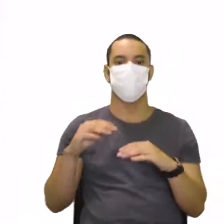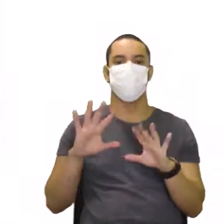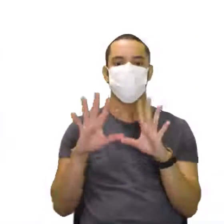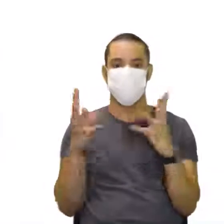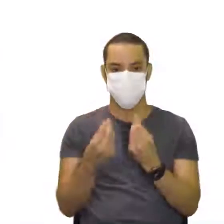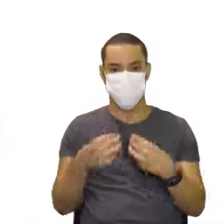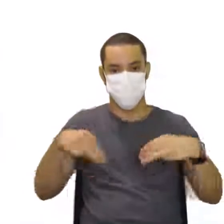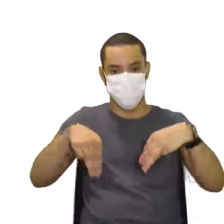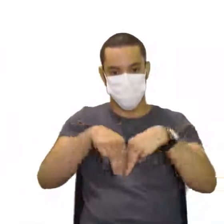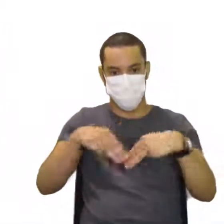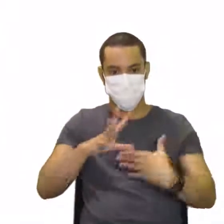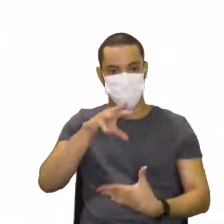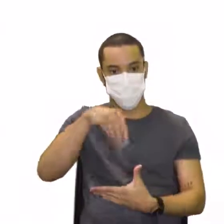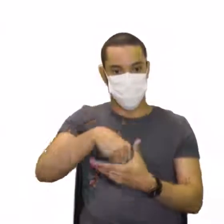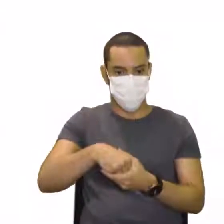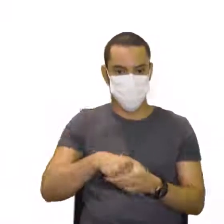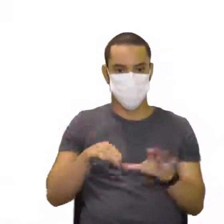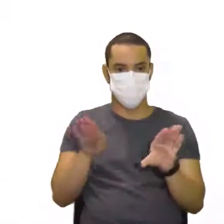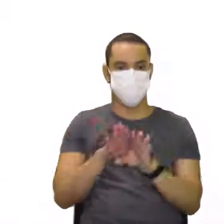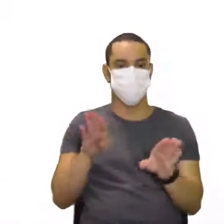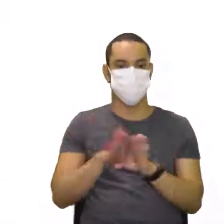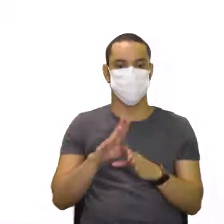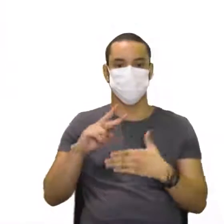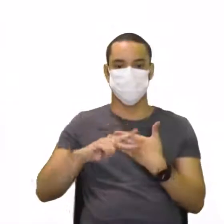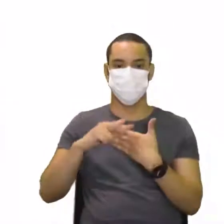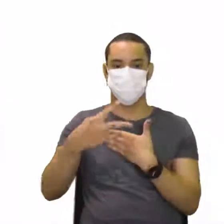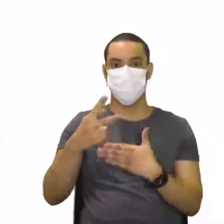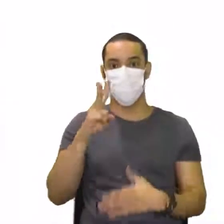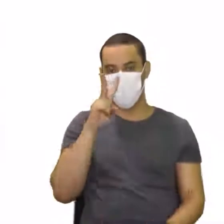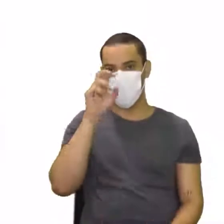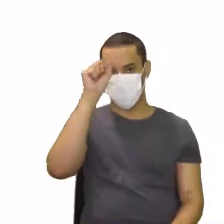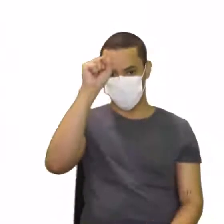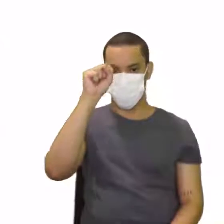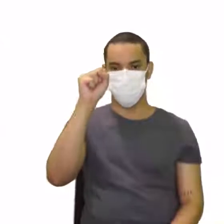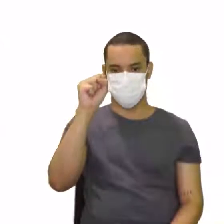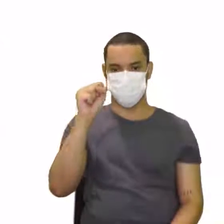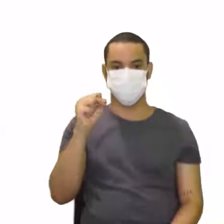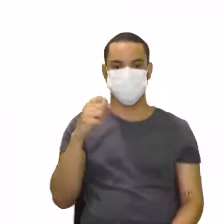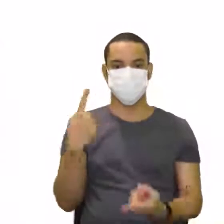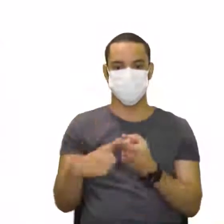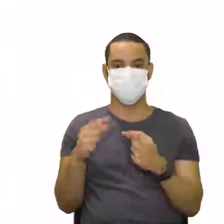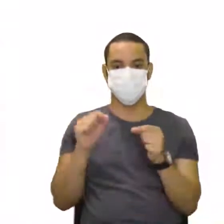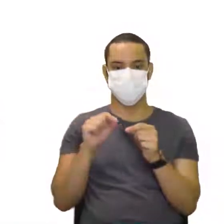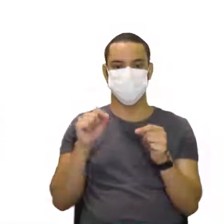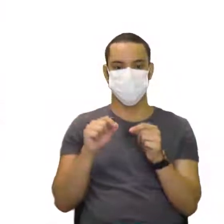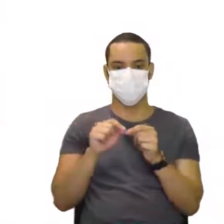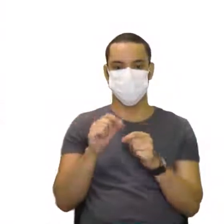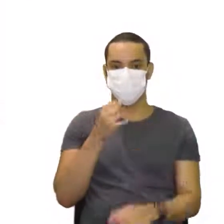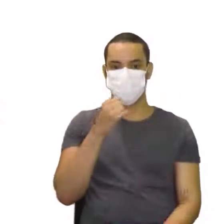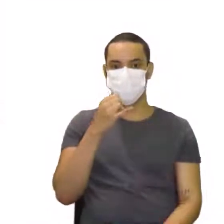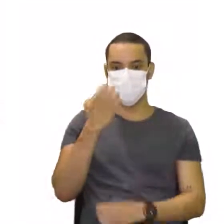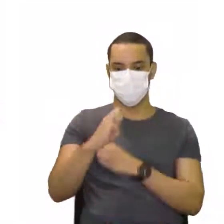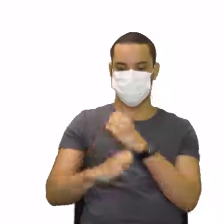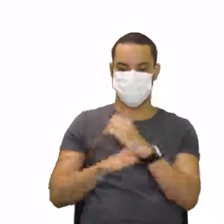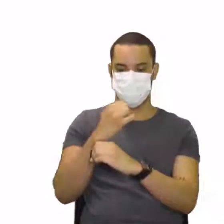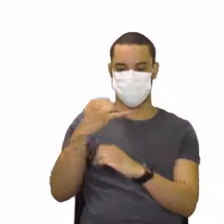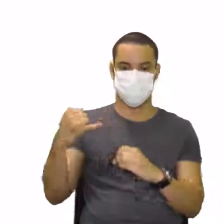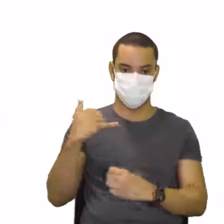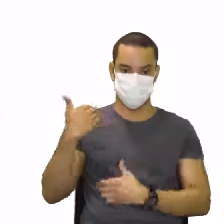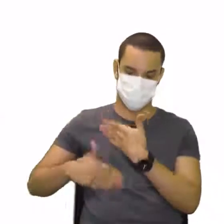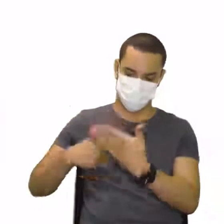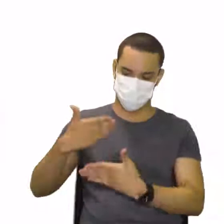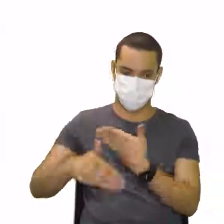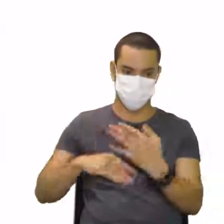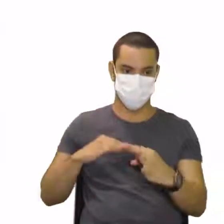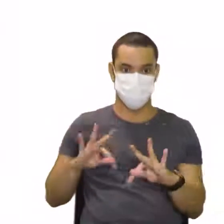campo magnético ficavam sujeitas a uma força magnética, que fazia com que os elétrons percorressem toda a extensão